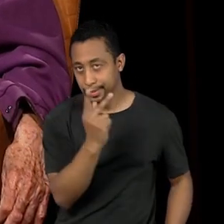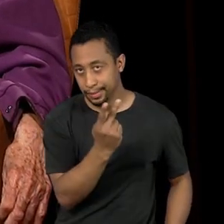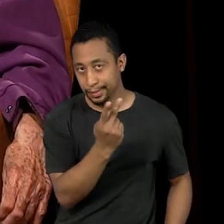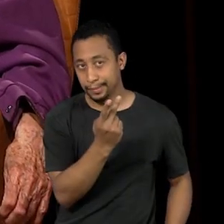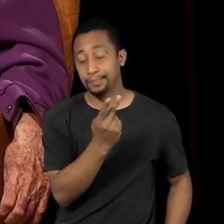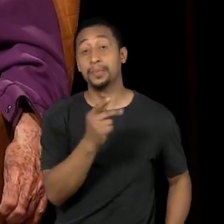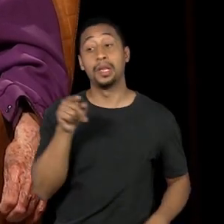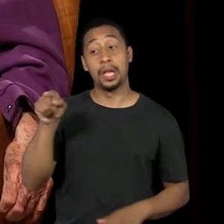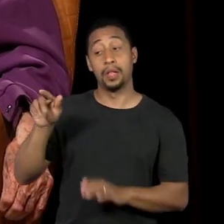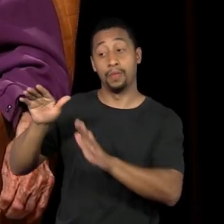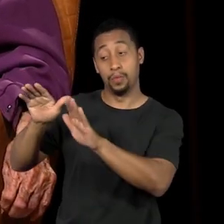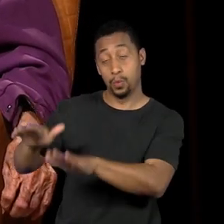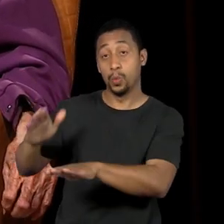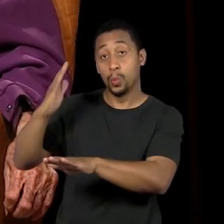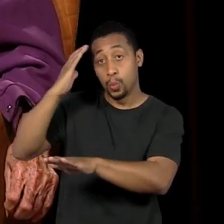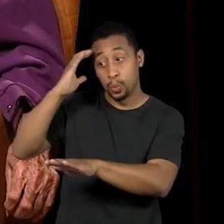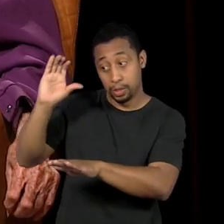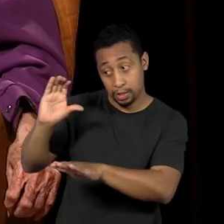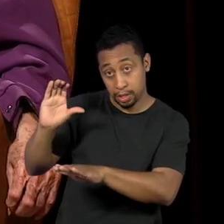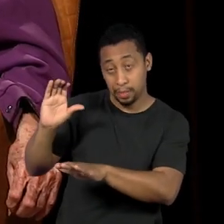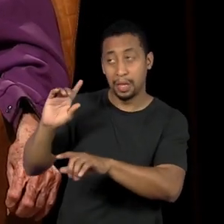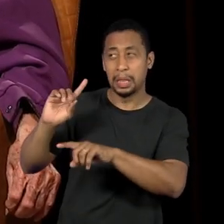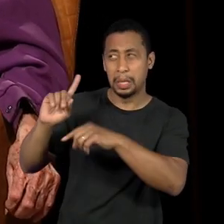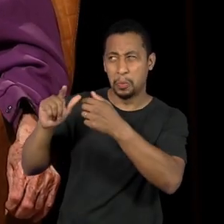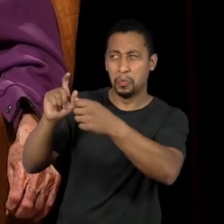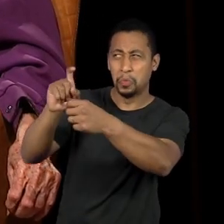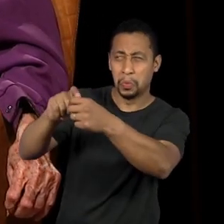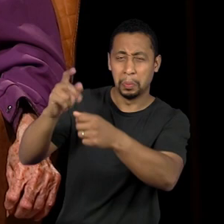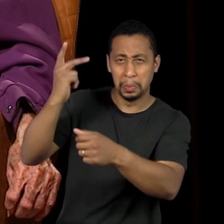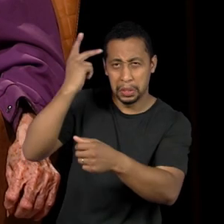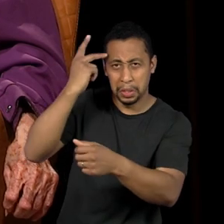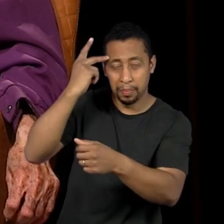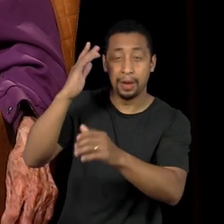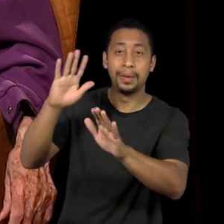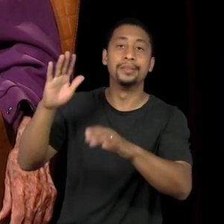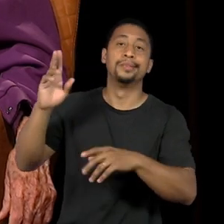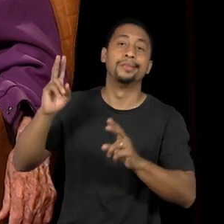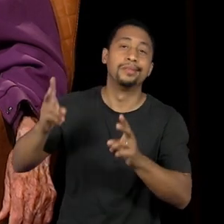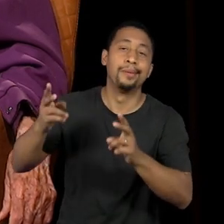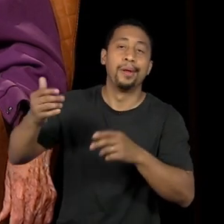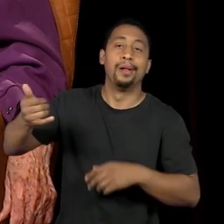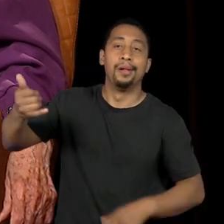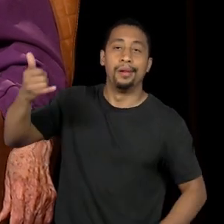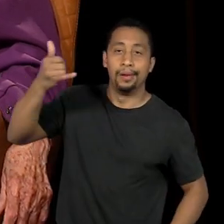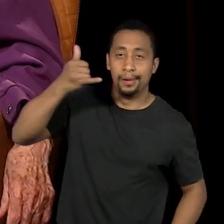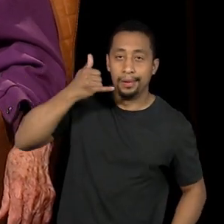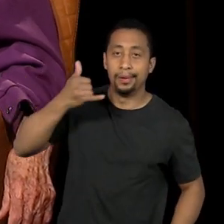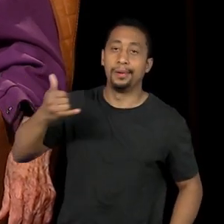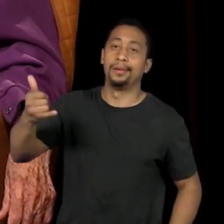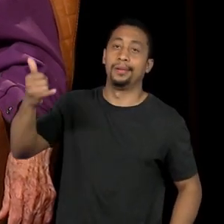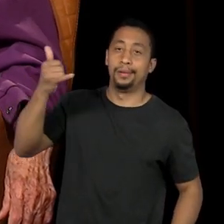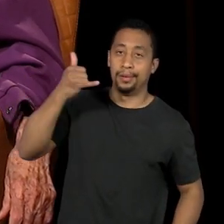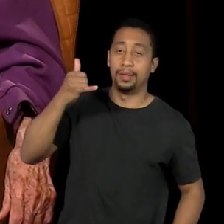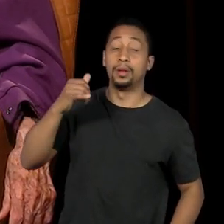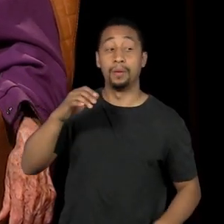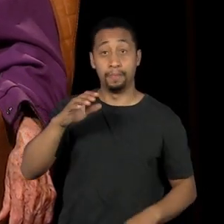em Curitiba, depois voltou para São Paulo, e sempre me telefonando, olha, você prometeu que ia